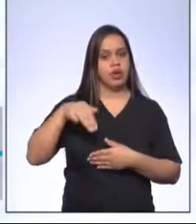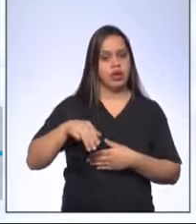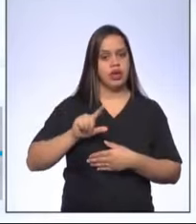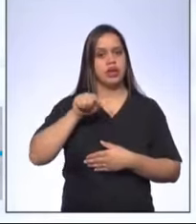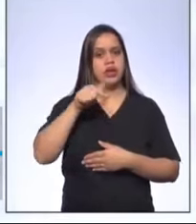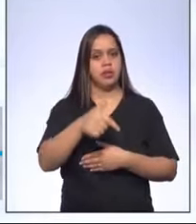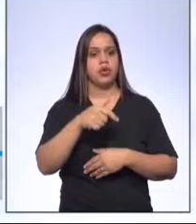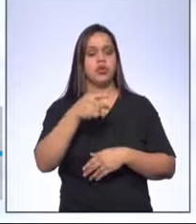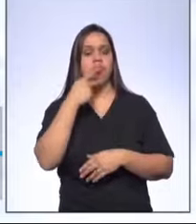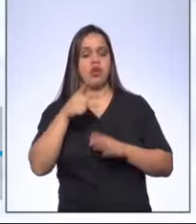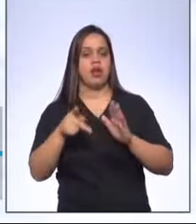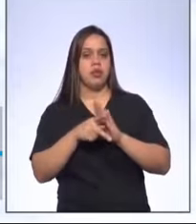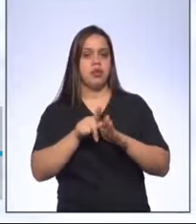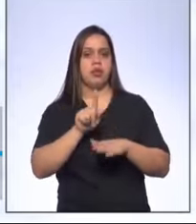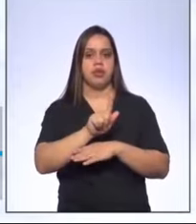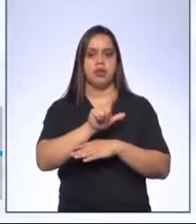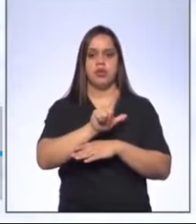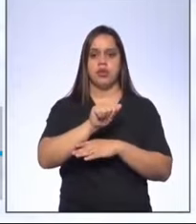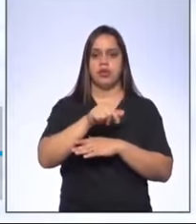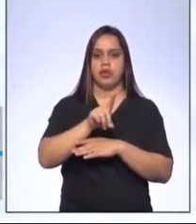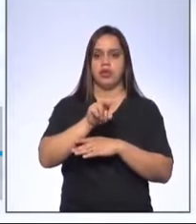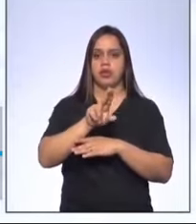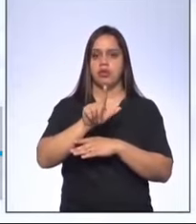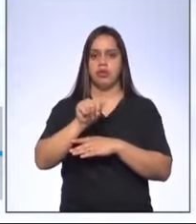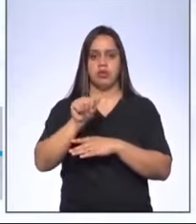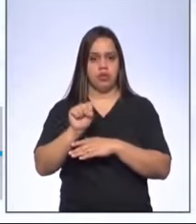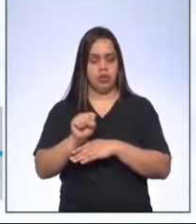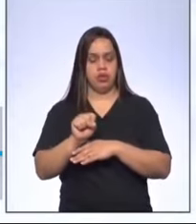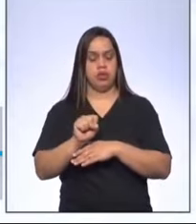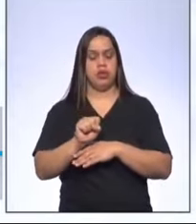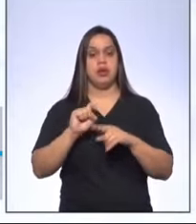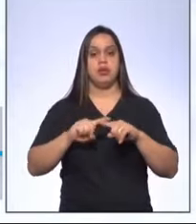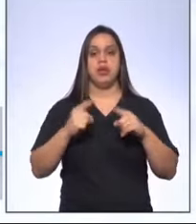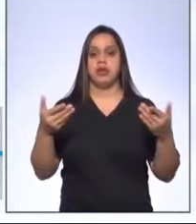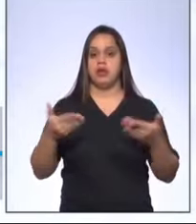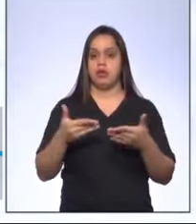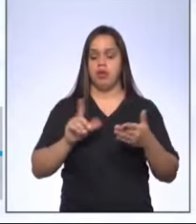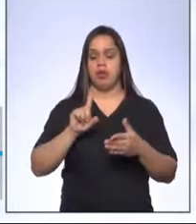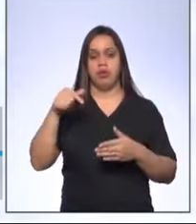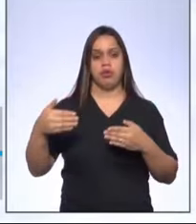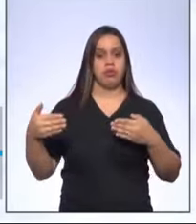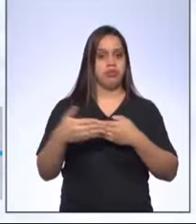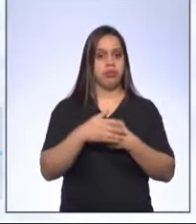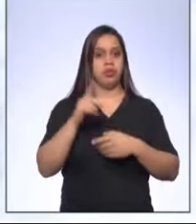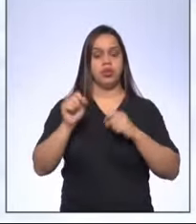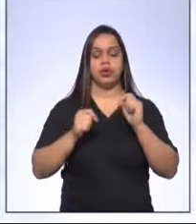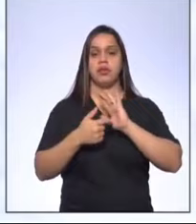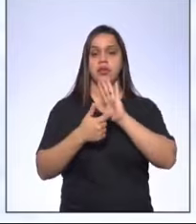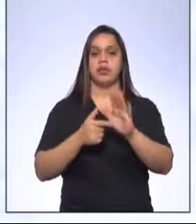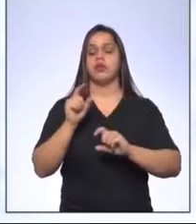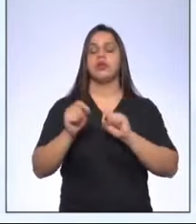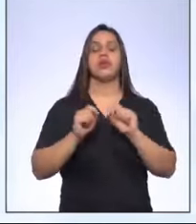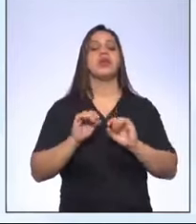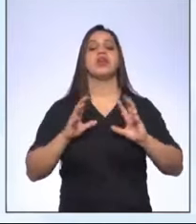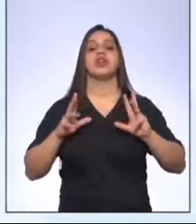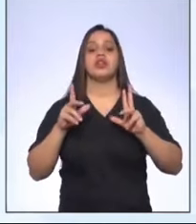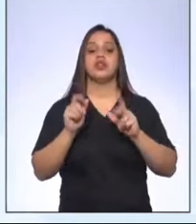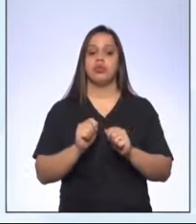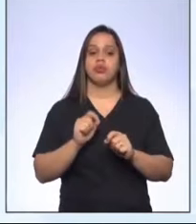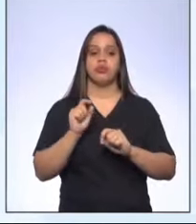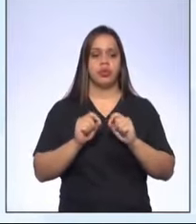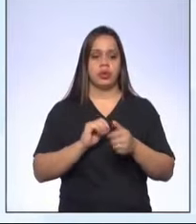falar das glândulas. Gente, o próximo slide ele vai mostrar aí o sistema